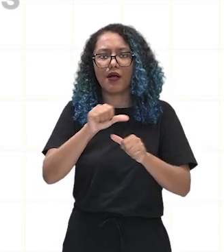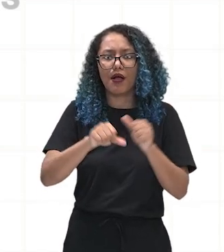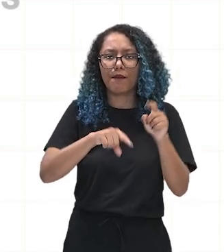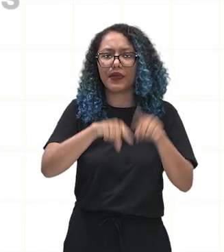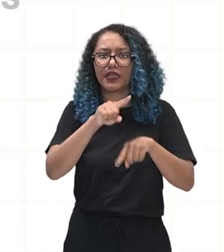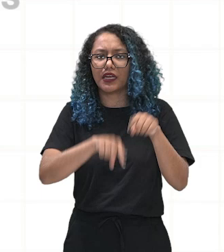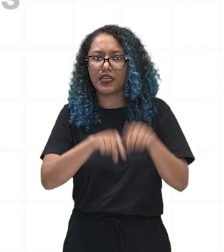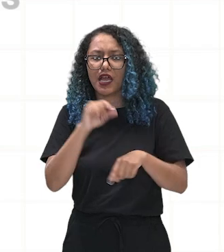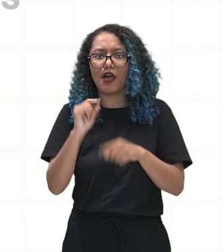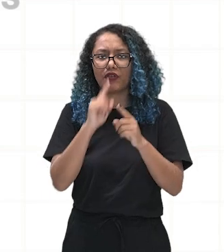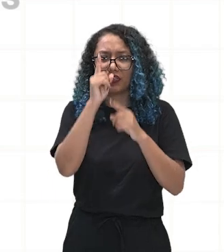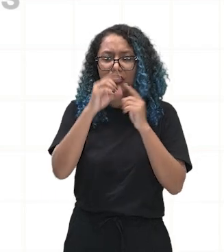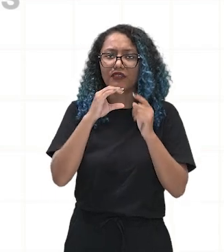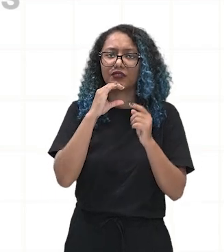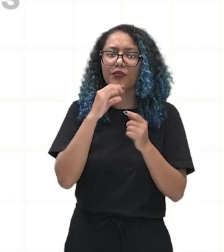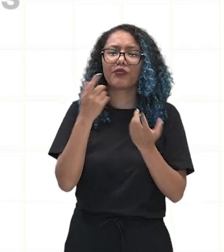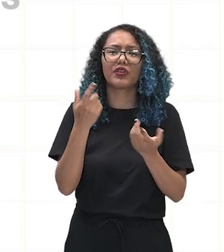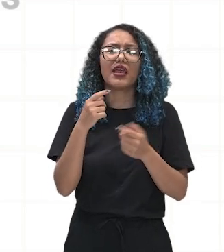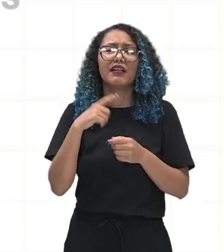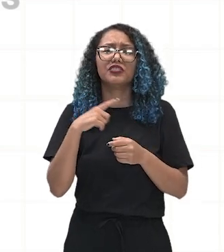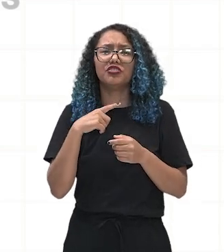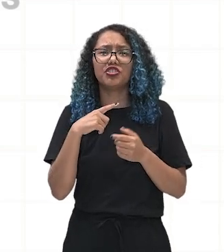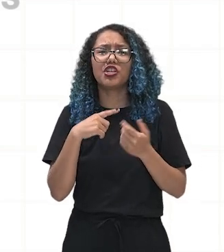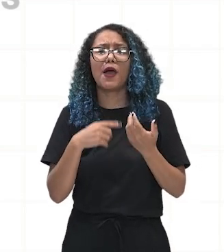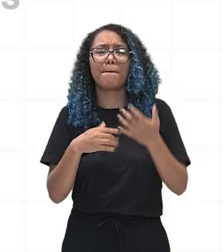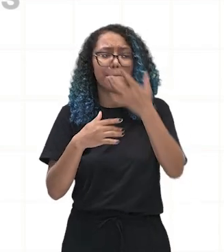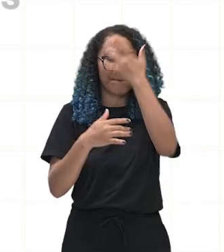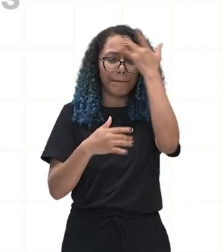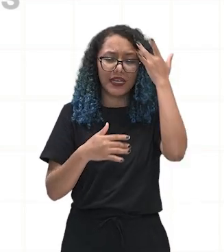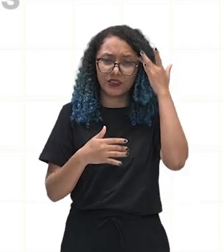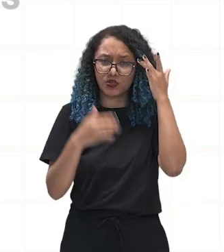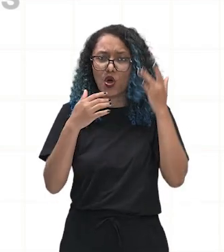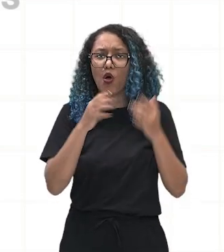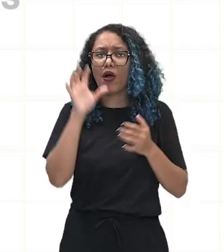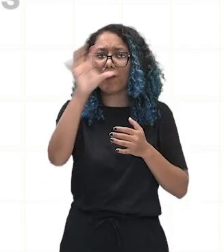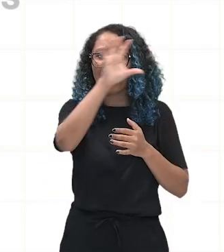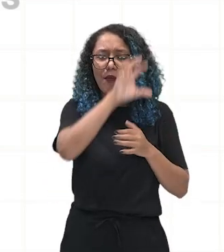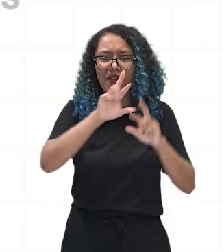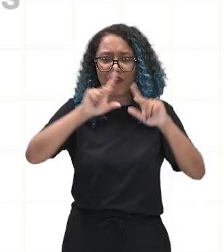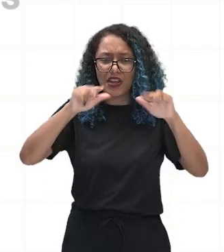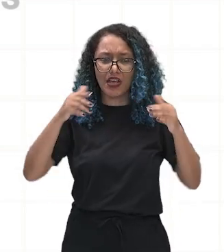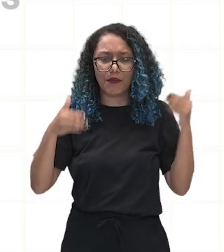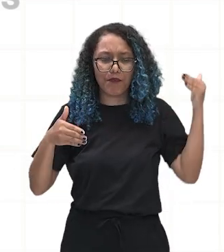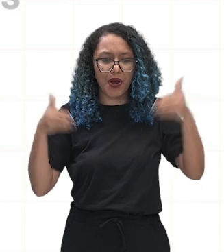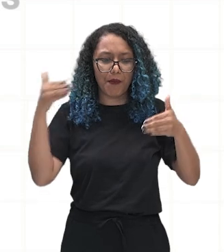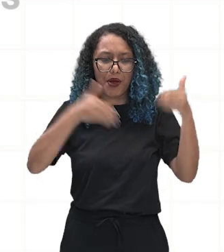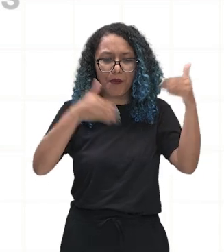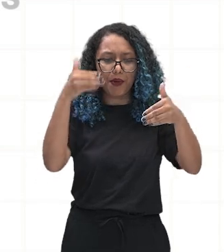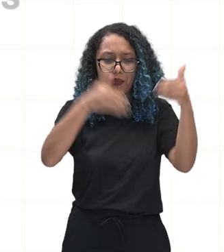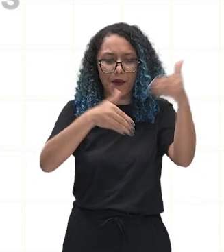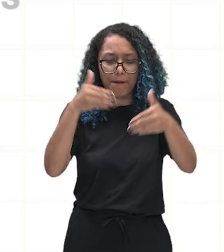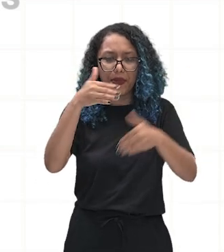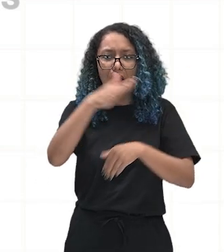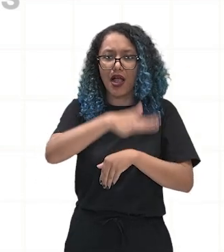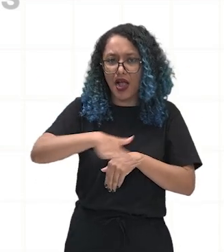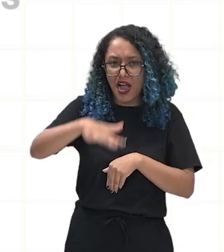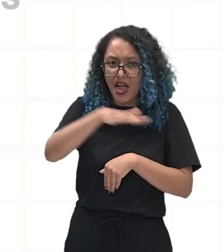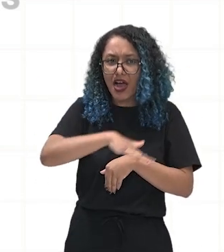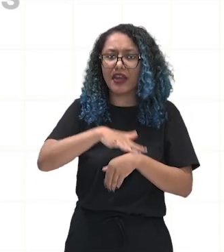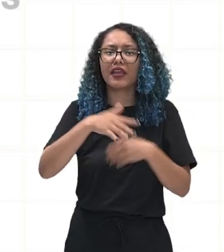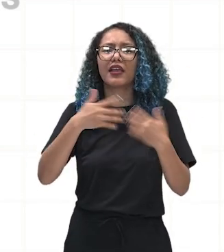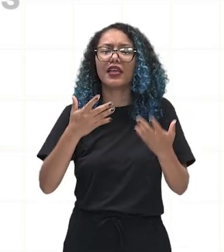recebiam pessoas de diferentes lugares do mundo que vinham ali dentro daquele contexto, né, diferentes lugares do mundo daquele período,